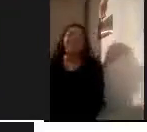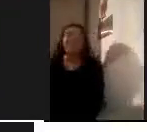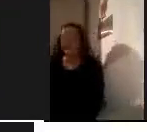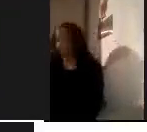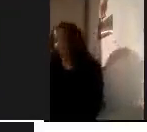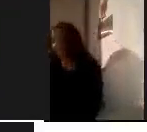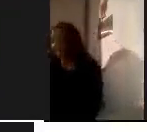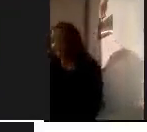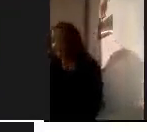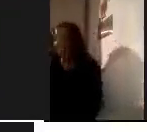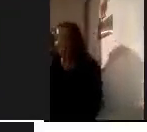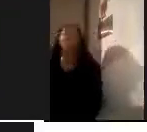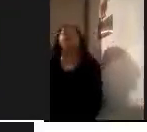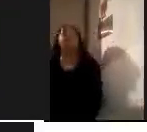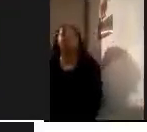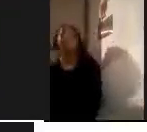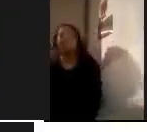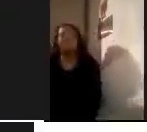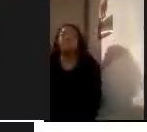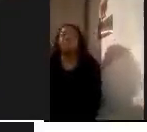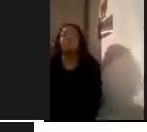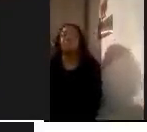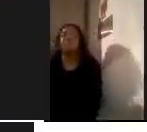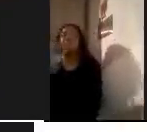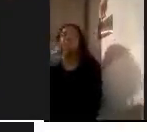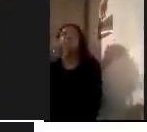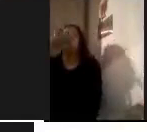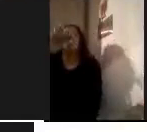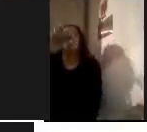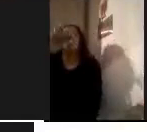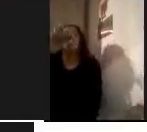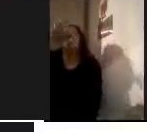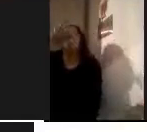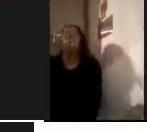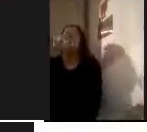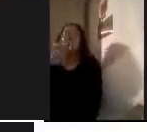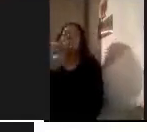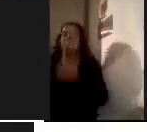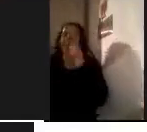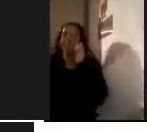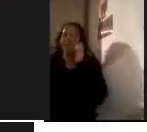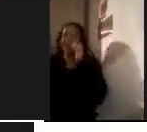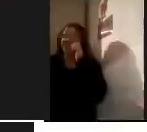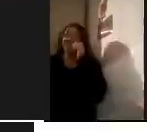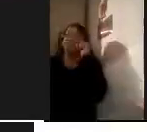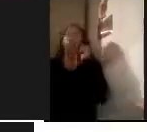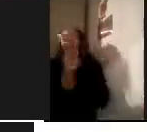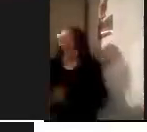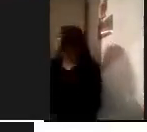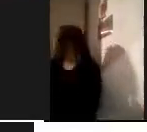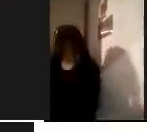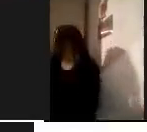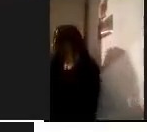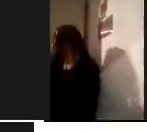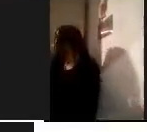copinho. Então, todas essas, o que é isso que a gente está falando? São suportes nutricionais, tá? Da onde vem